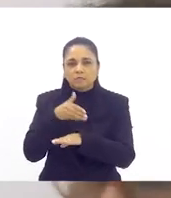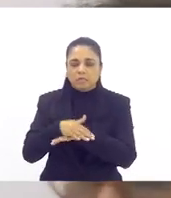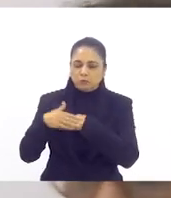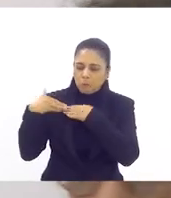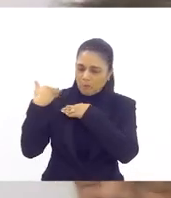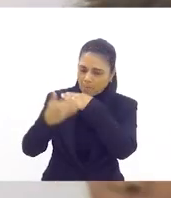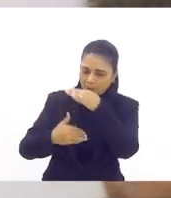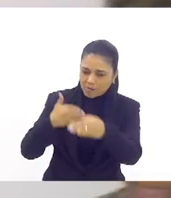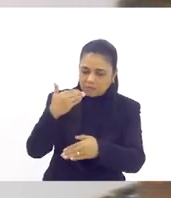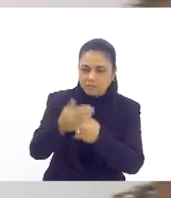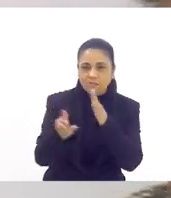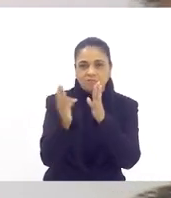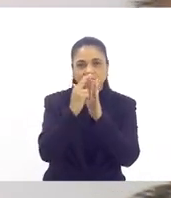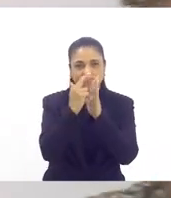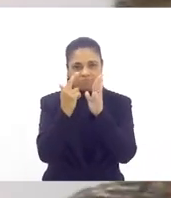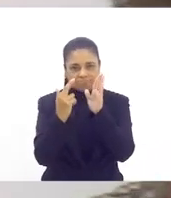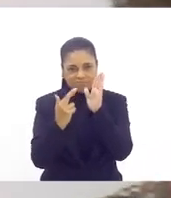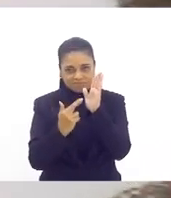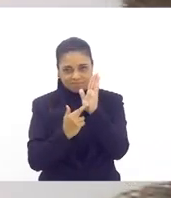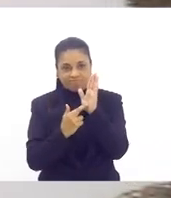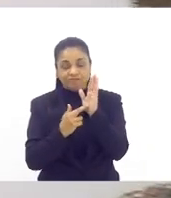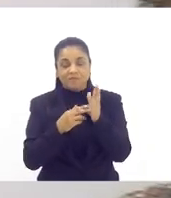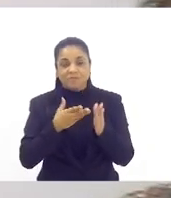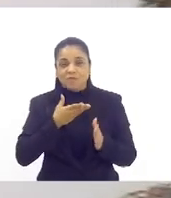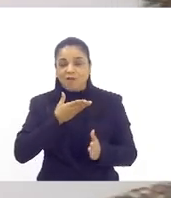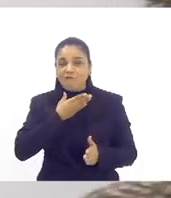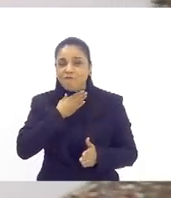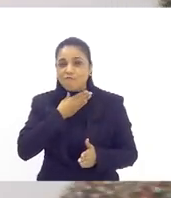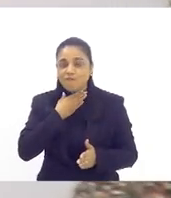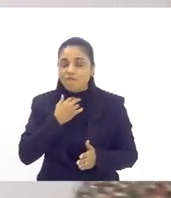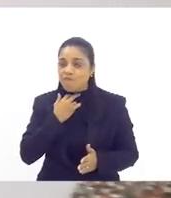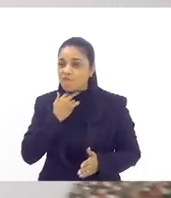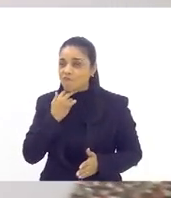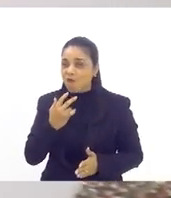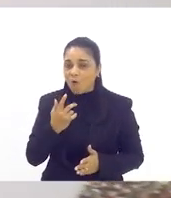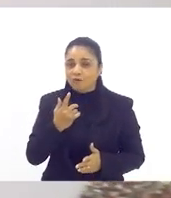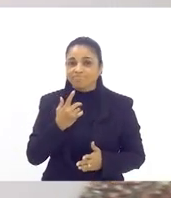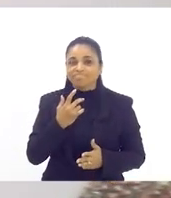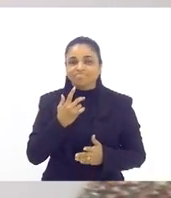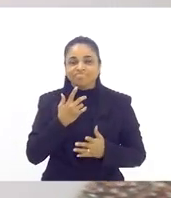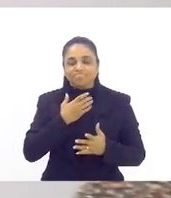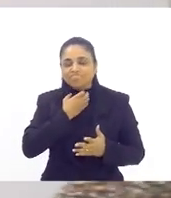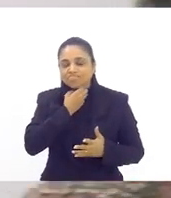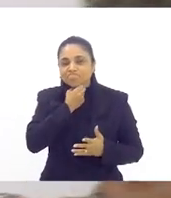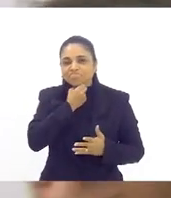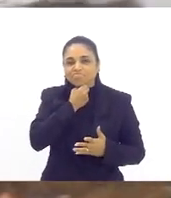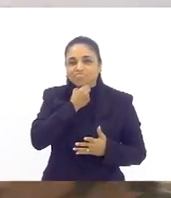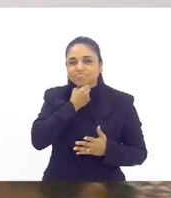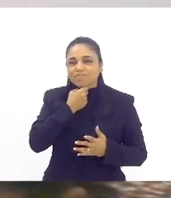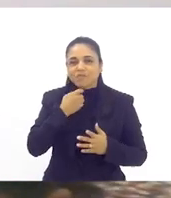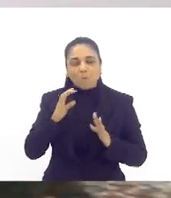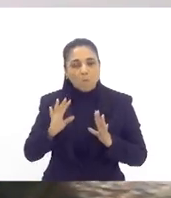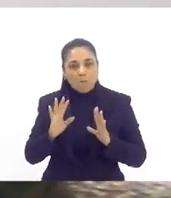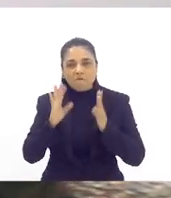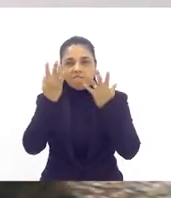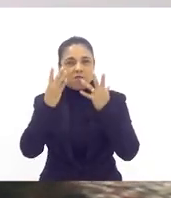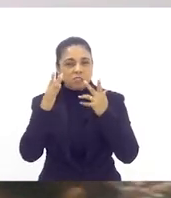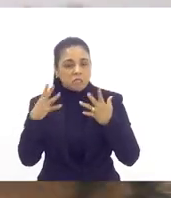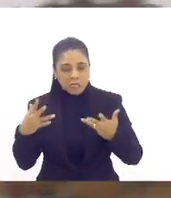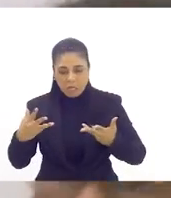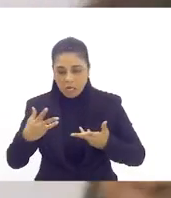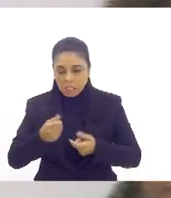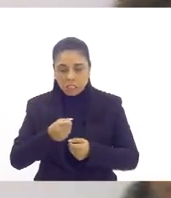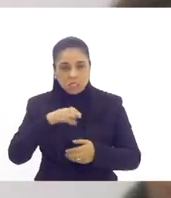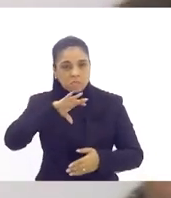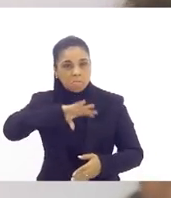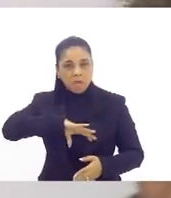da regulamentação com com a voz embargada porque foi uma uma festa muito linda na Bahia a